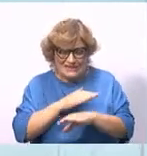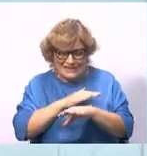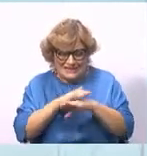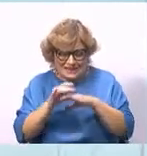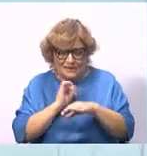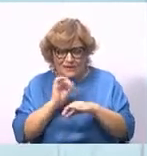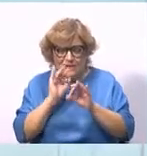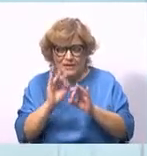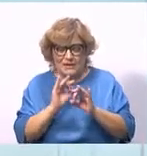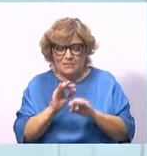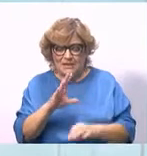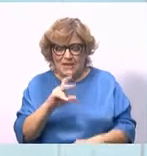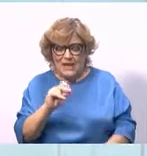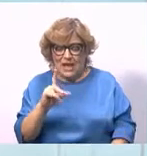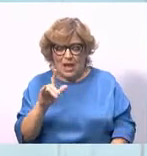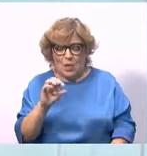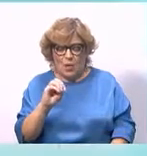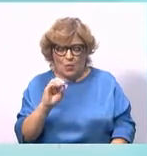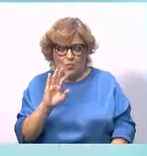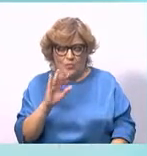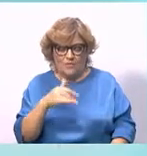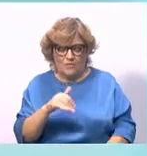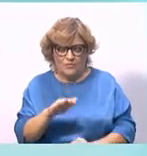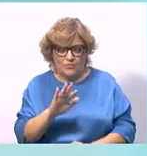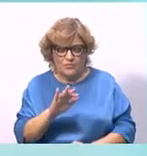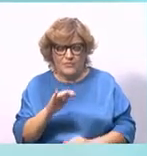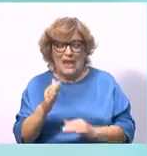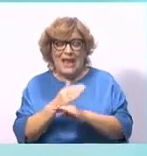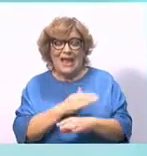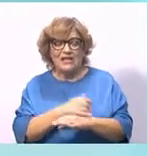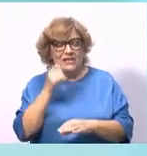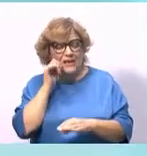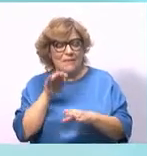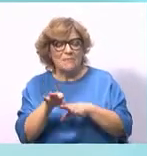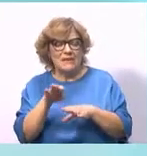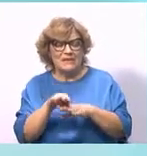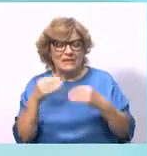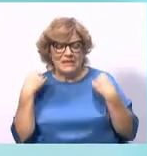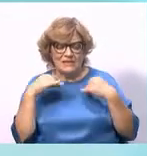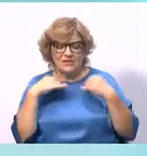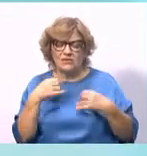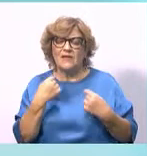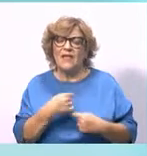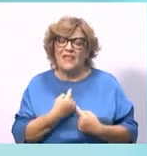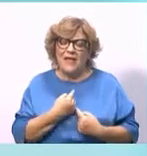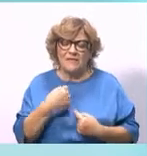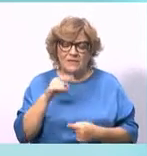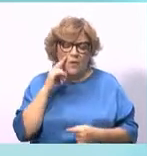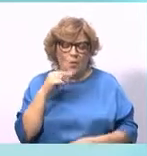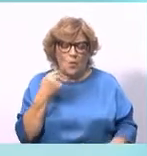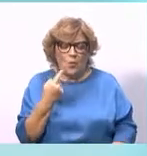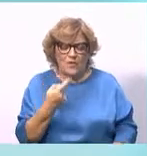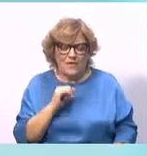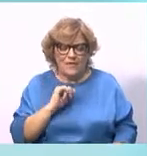o calo. Ok? Já lá vamos ao tratamento. Antes disso, quem pratica exercício físico também deve ter certos cuidados